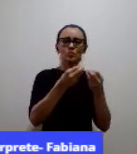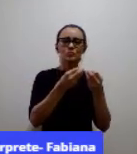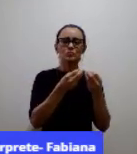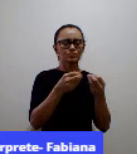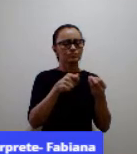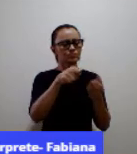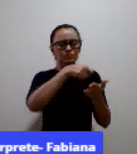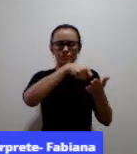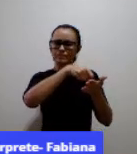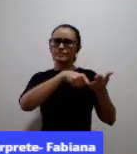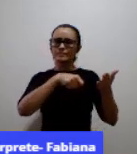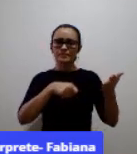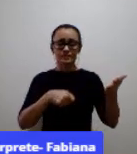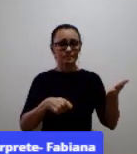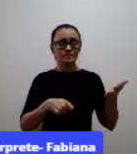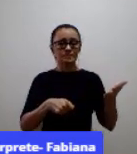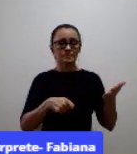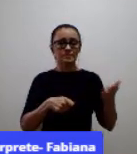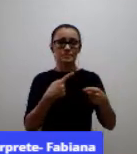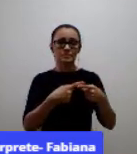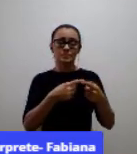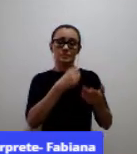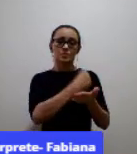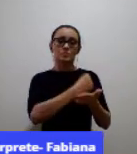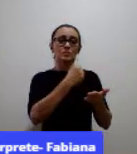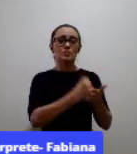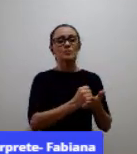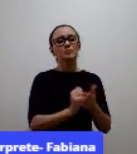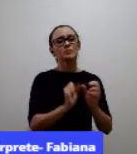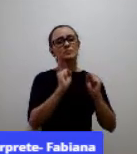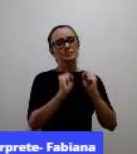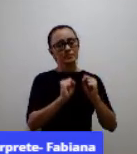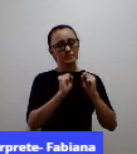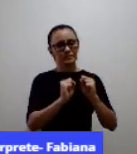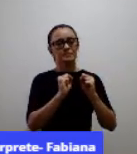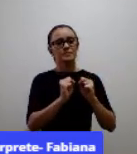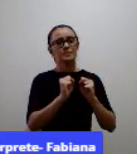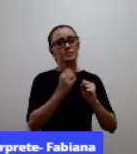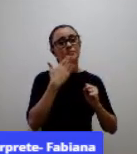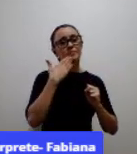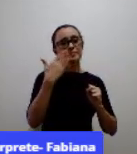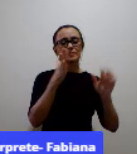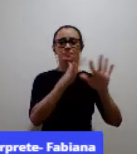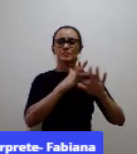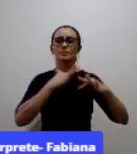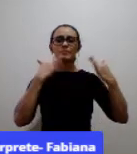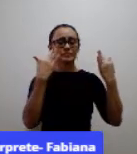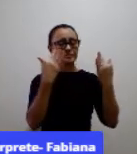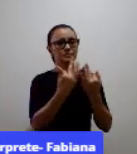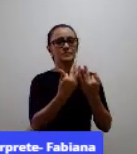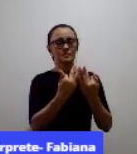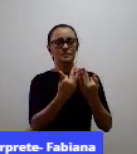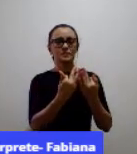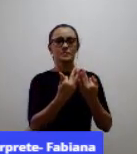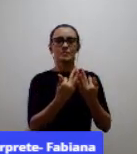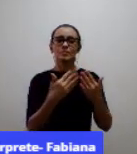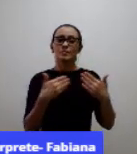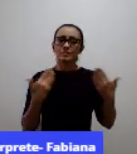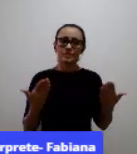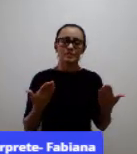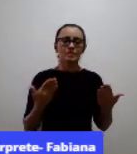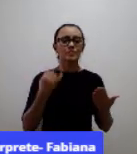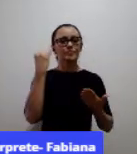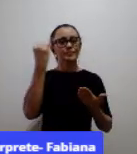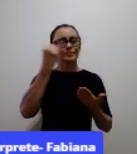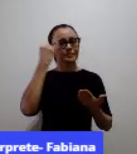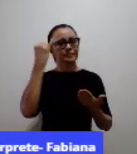né? Porque esse documento ele pode ser solicitado pela família, né? E outras pessoas envolvidas, né? Então, a gente tem que ter essa